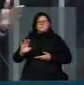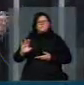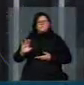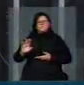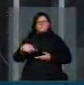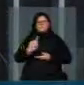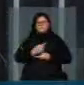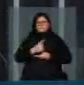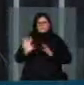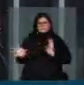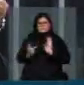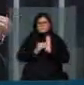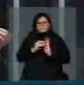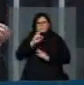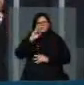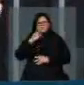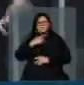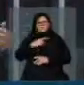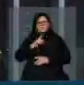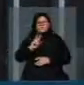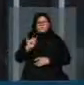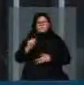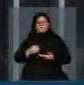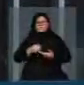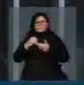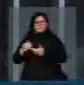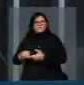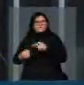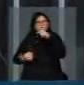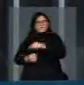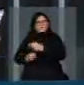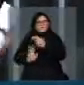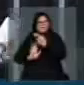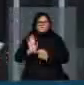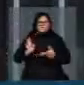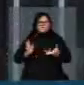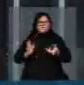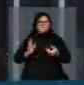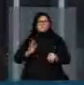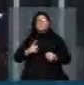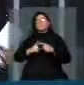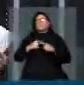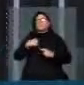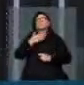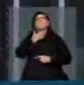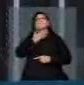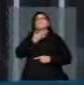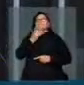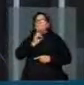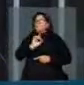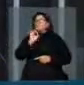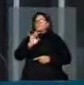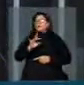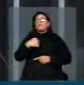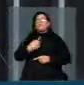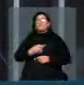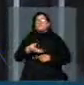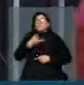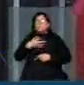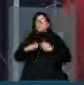destinando nossas emendas individuais para apoiar esse importante projeto. Então, mais do que discurso, todos temos que mobilizar para,